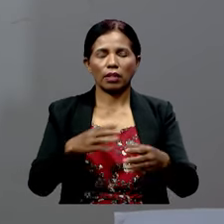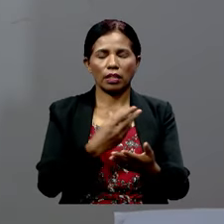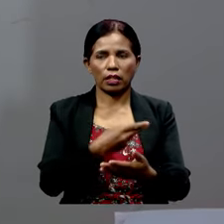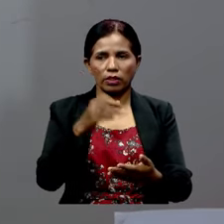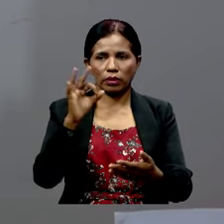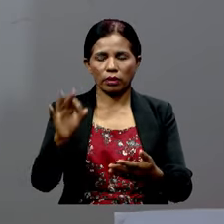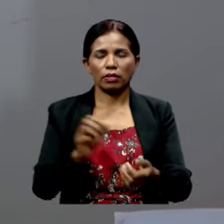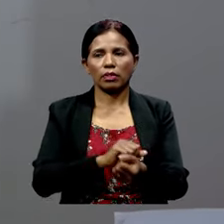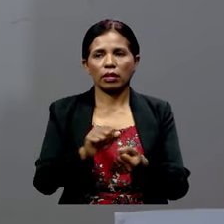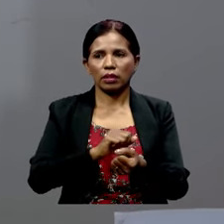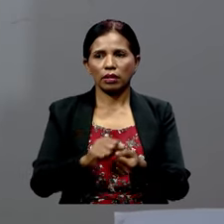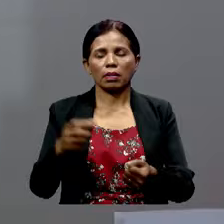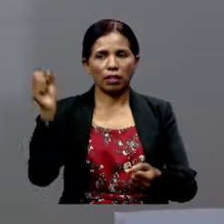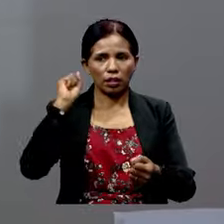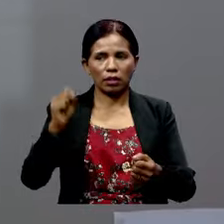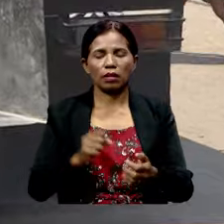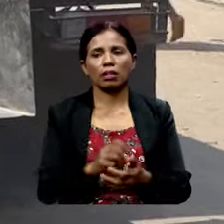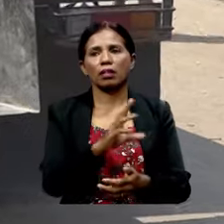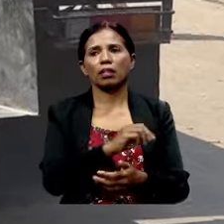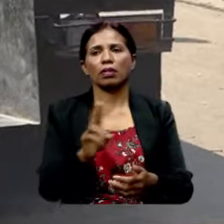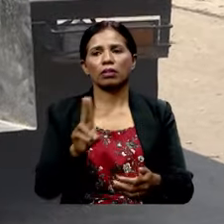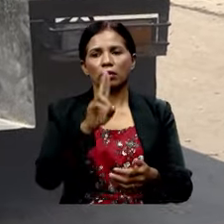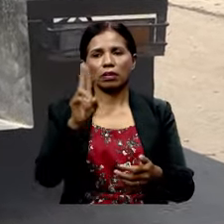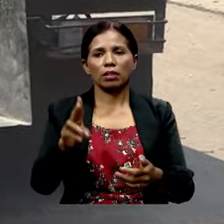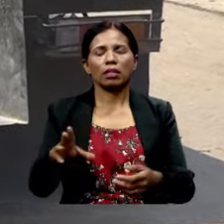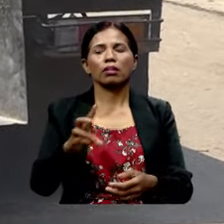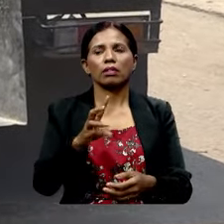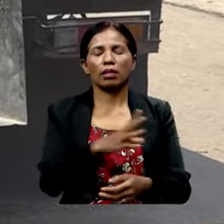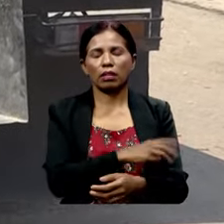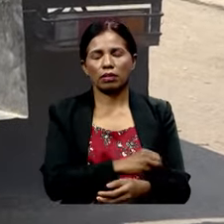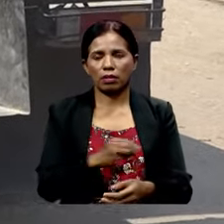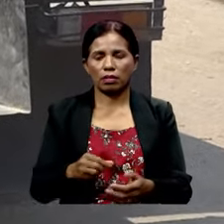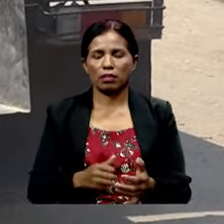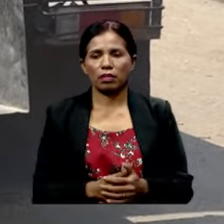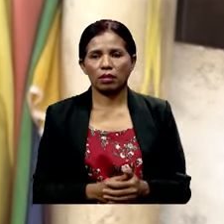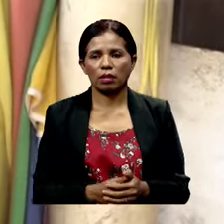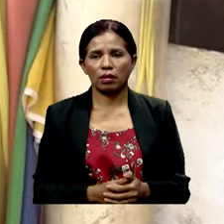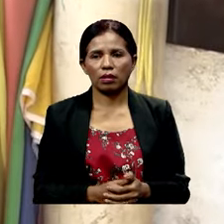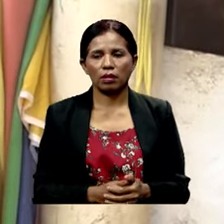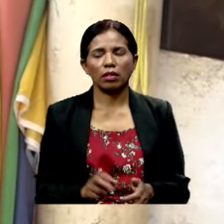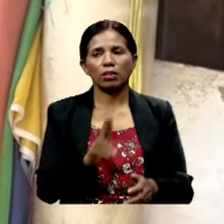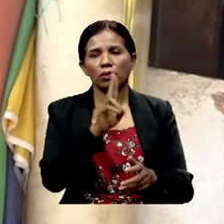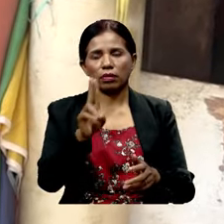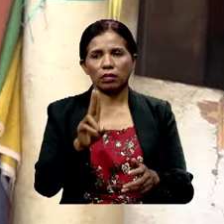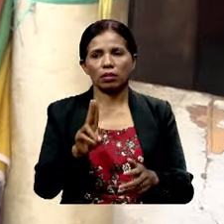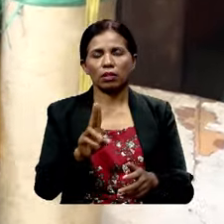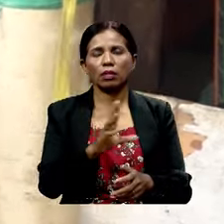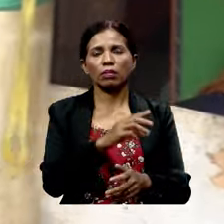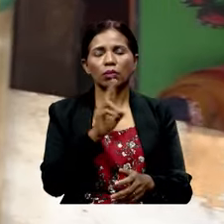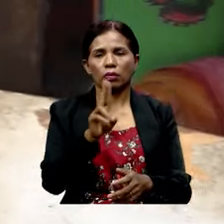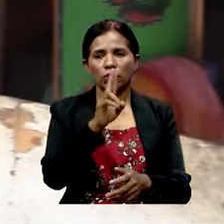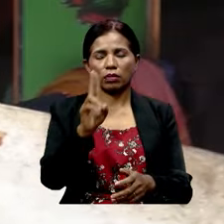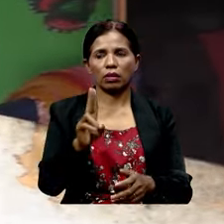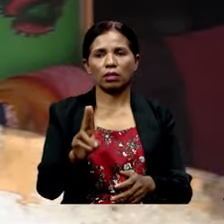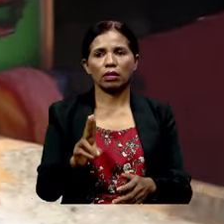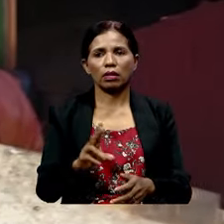balo para fazer roupa, balo haris e balo de reia também. Usa apenas balo. Vai voltar a cantar usa só